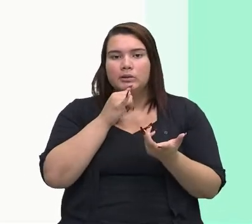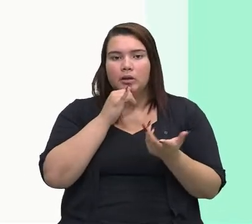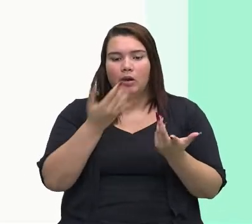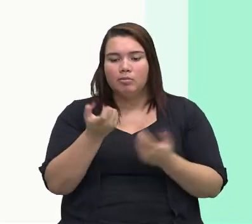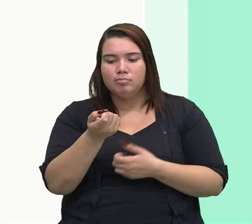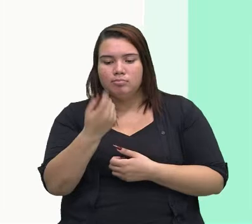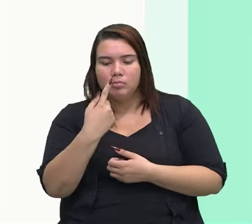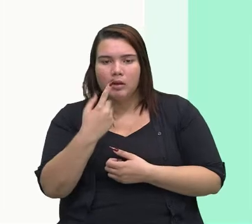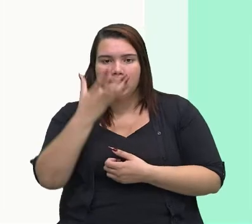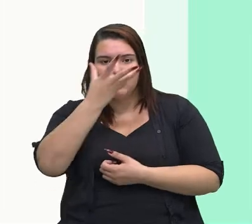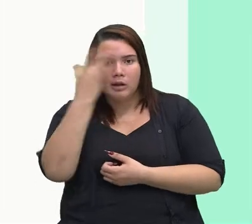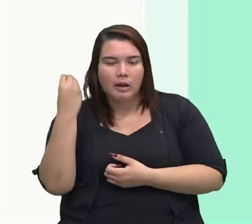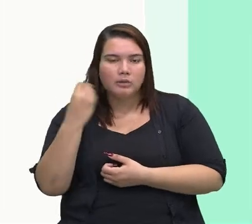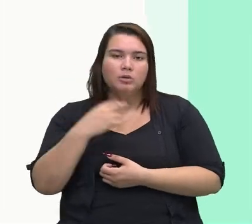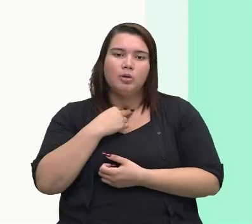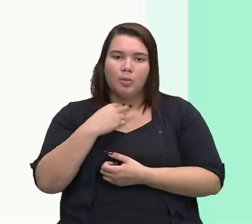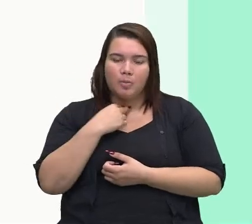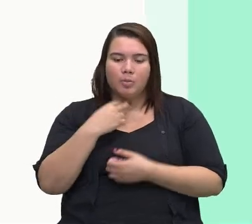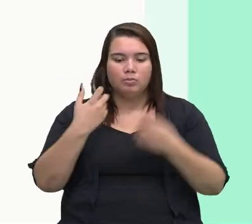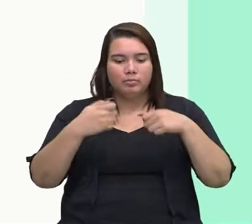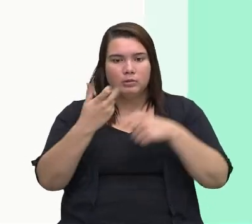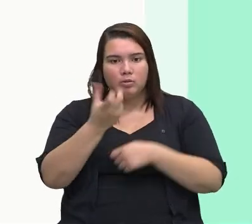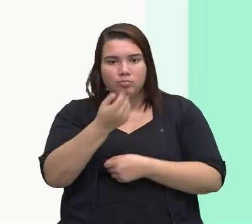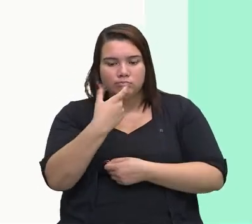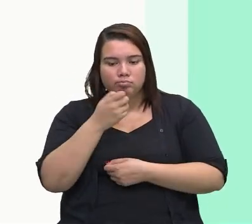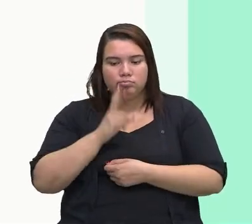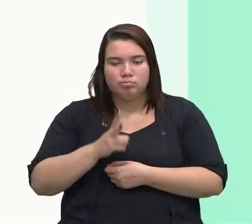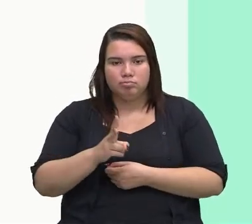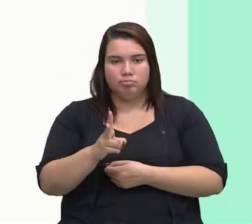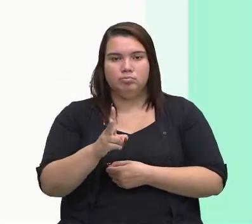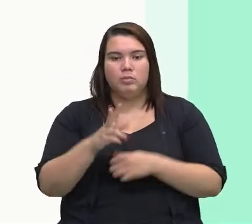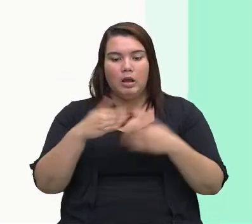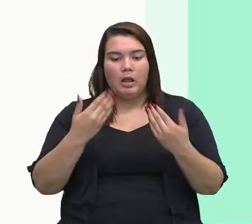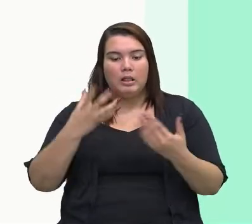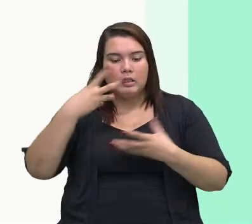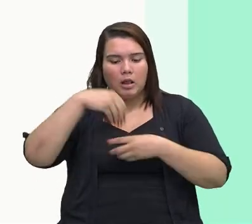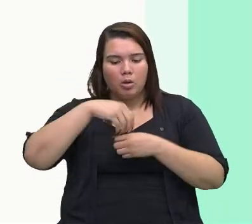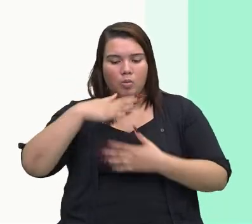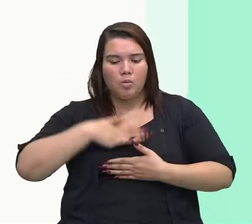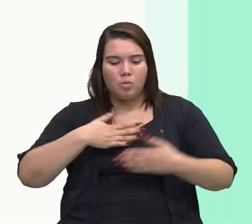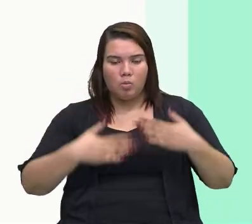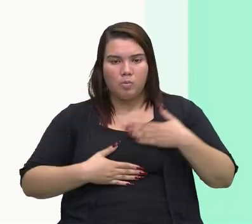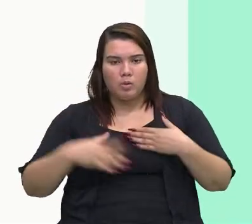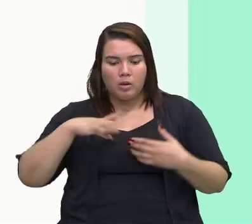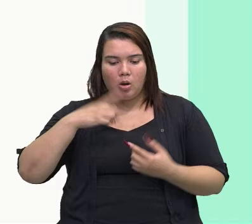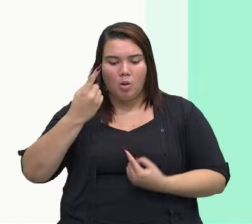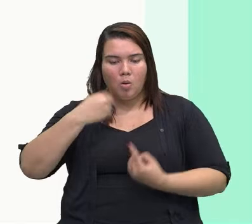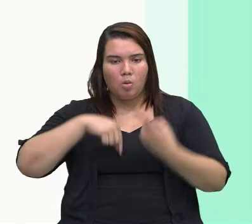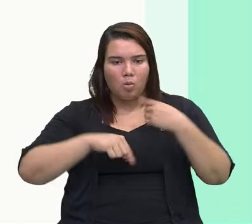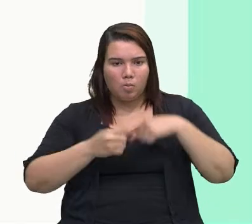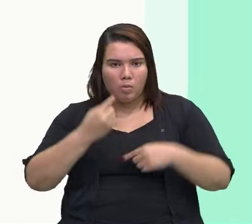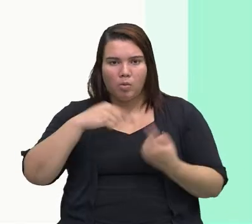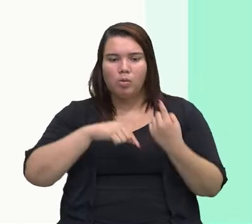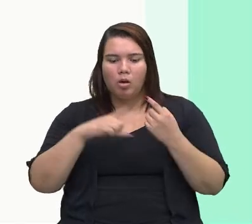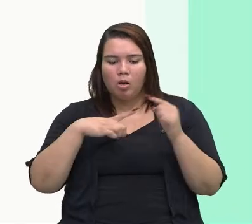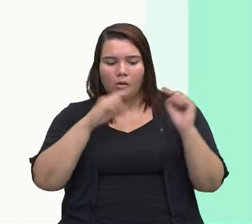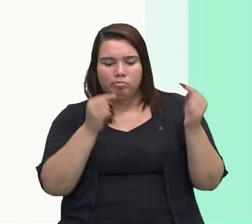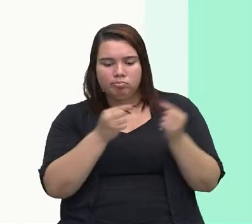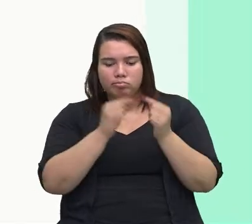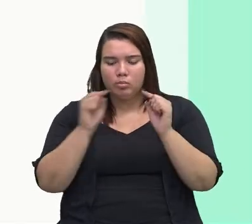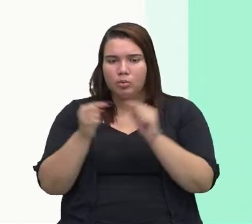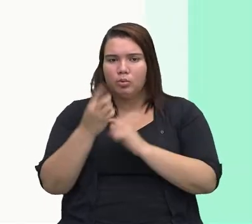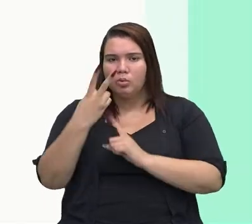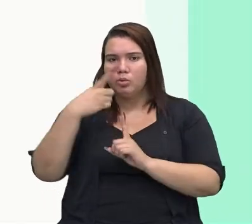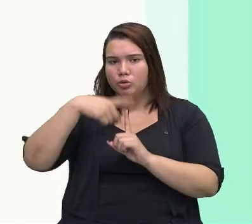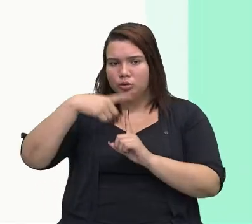tomar um desses remédios aí, uma dessas pílulas. Então elas vão liberar hormônios, ela pode ser uma combinação de 2 hormônios que vão